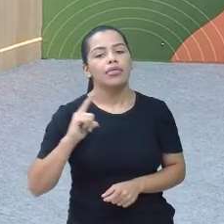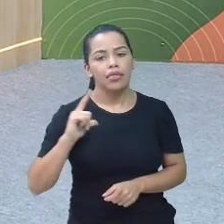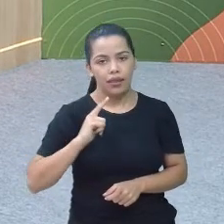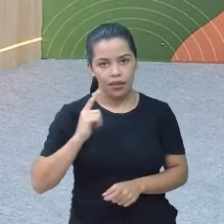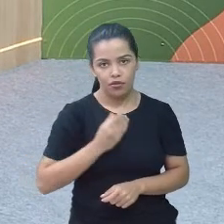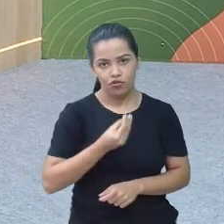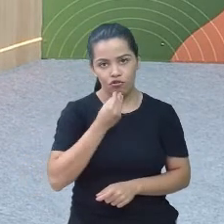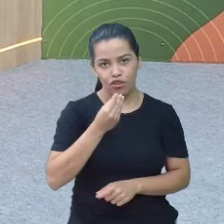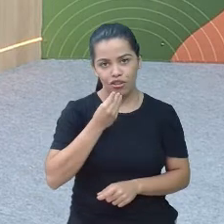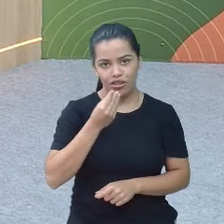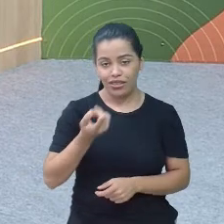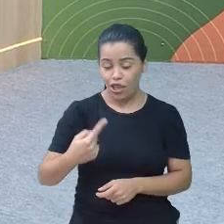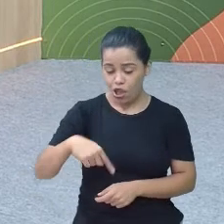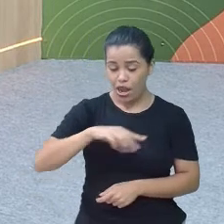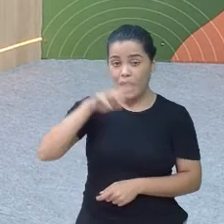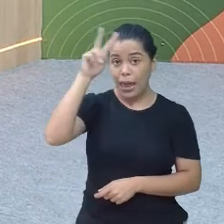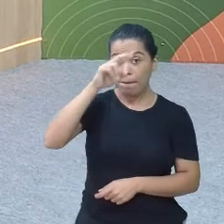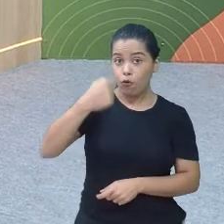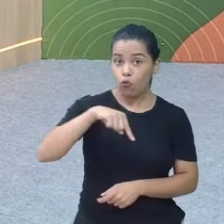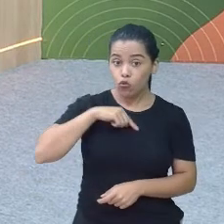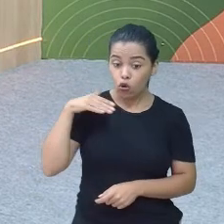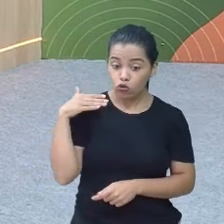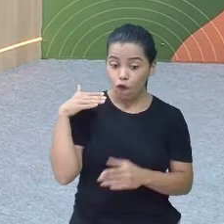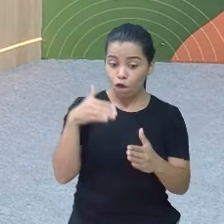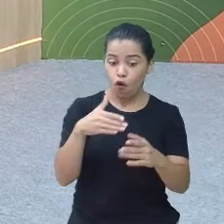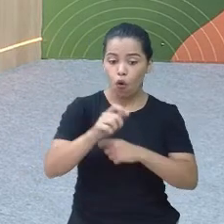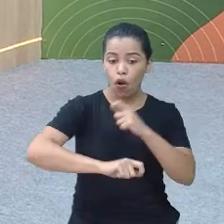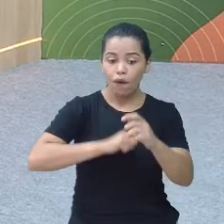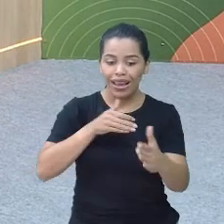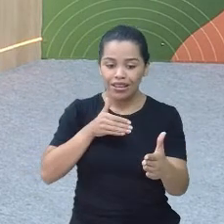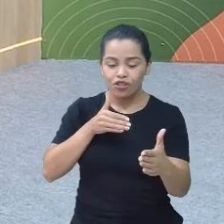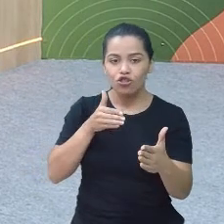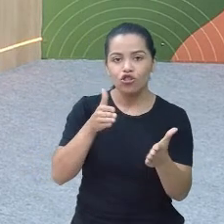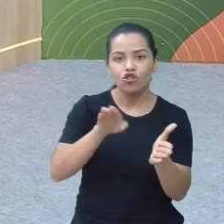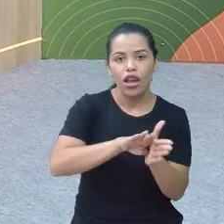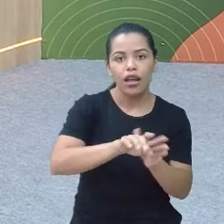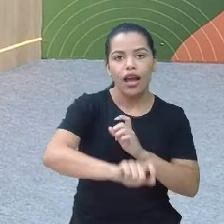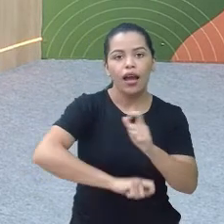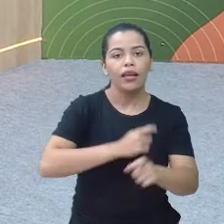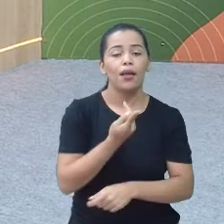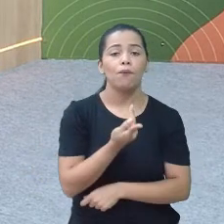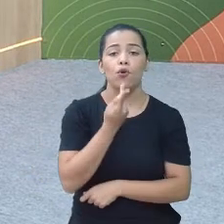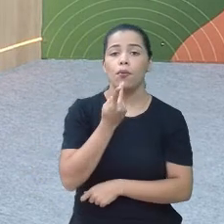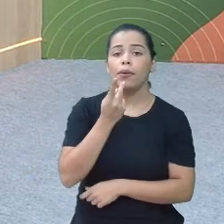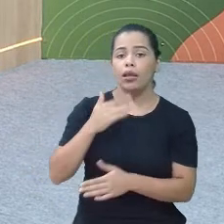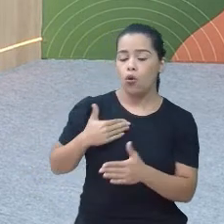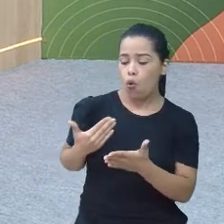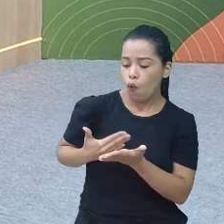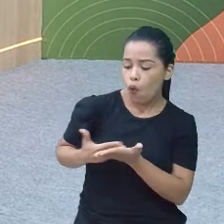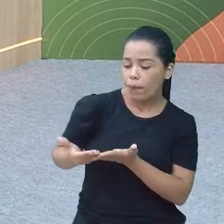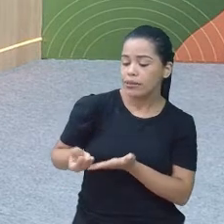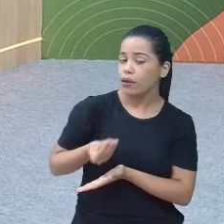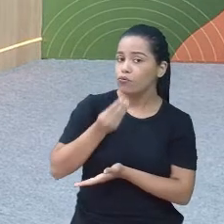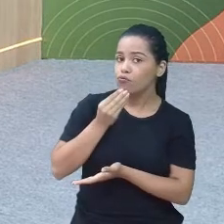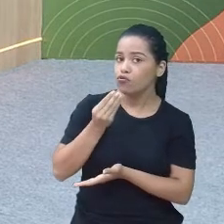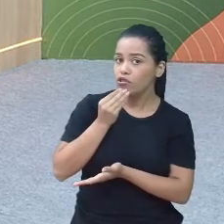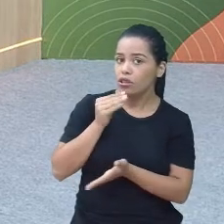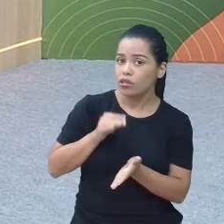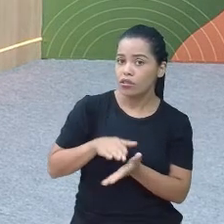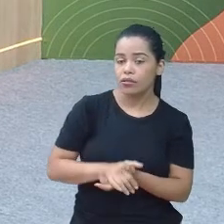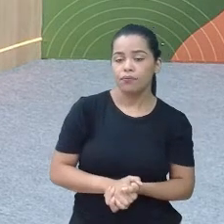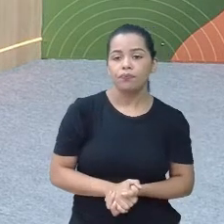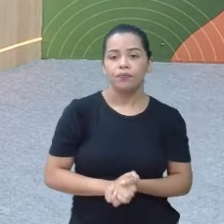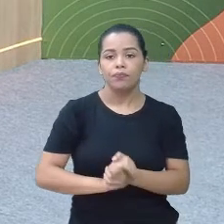na probabilidade, então eu estou partindo de chance. Então, se você perceber, os remédios e as vacinas são outros